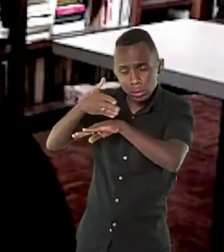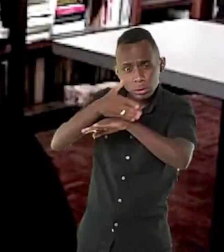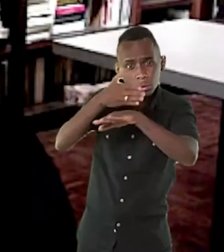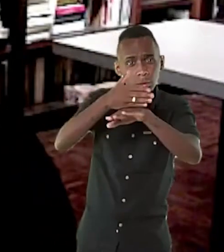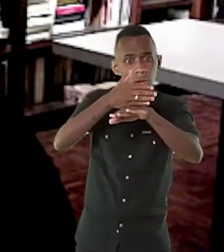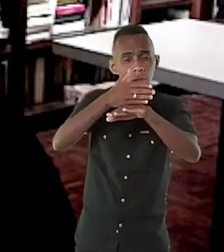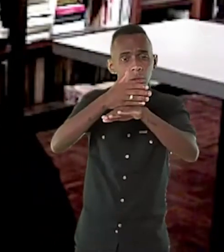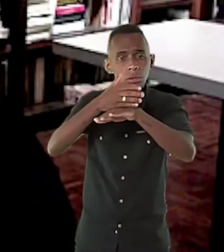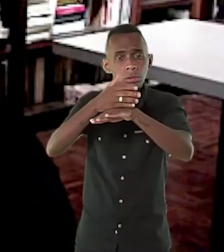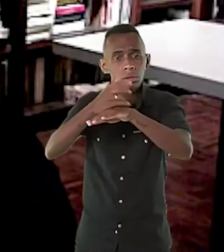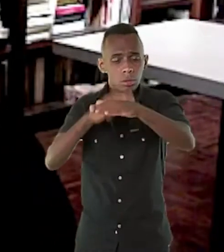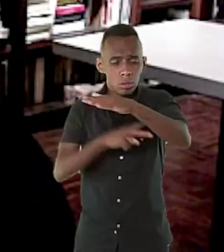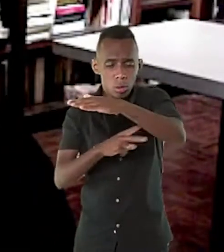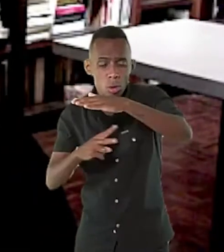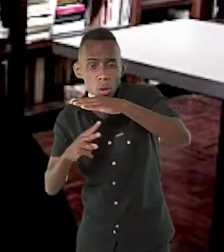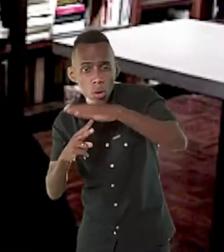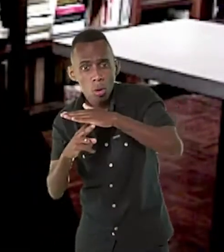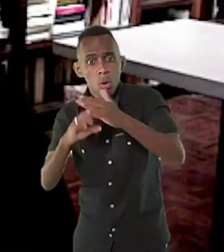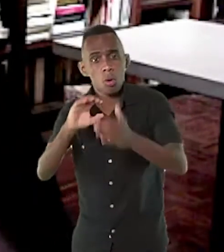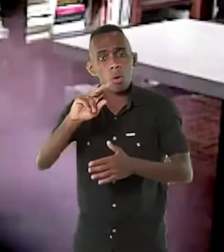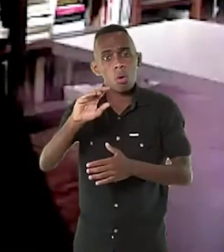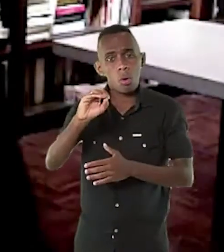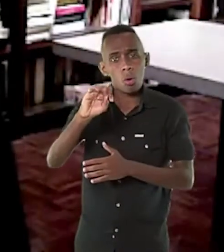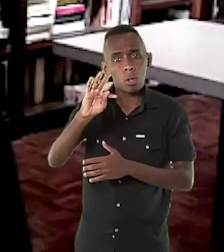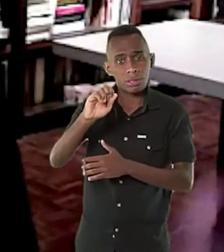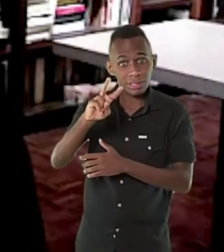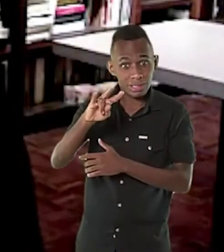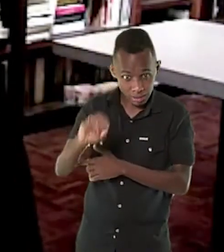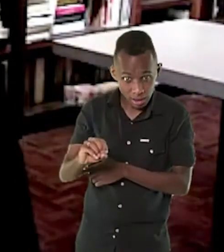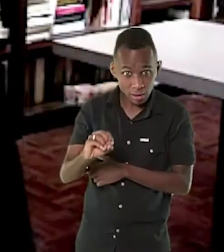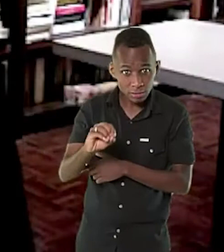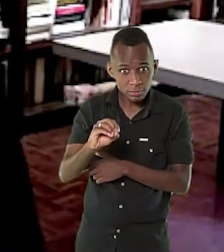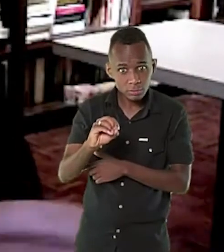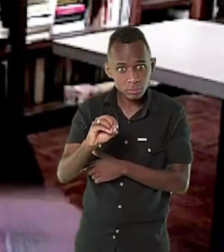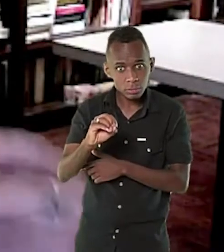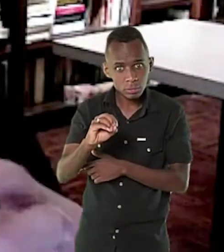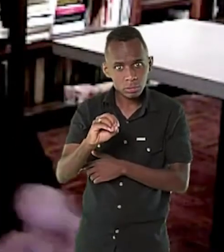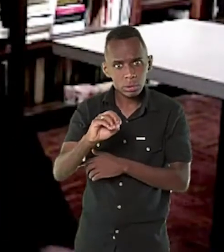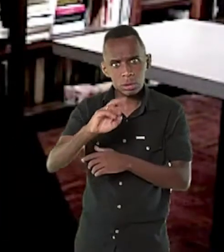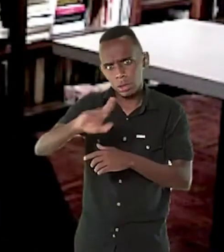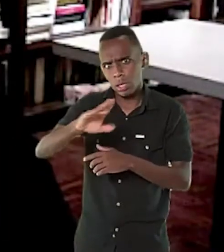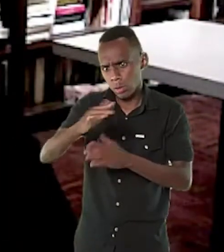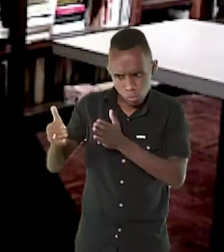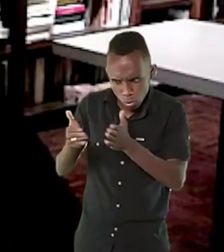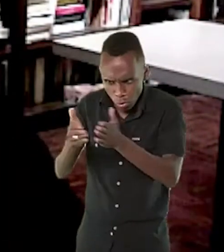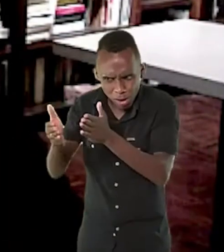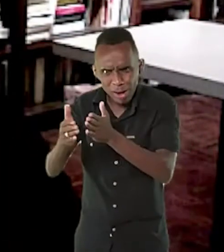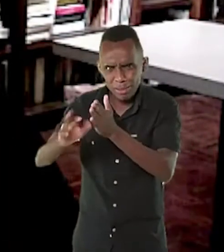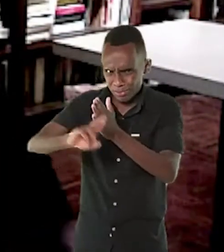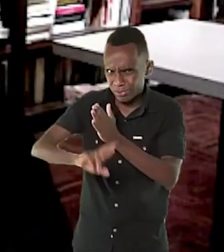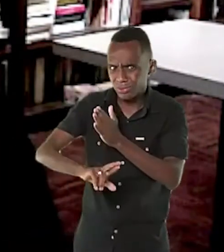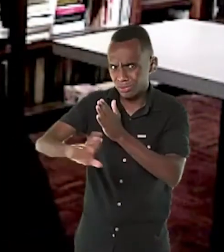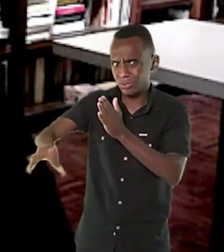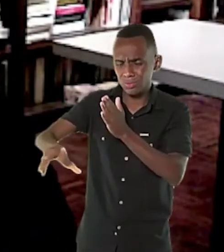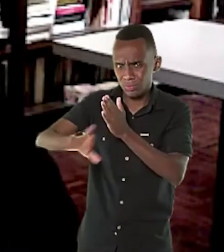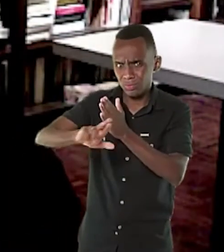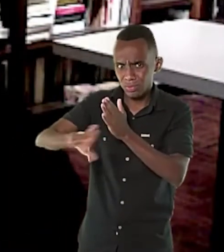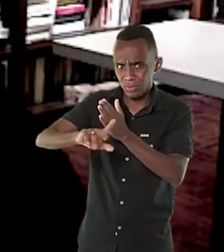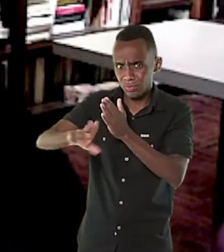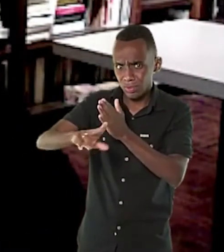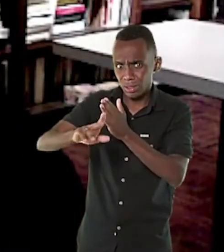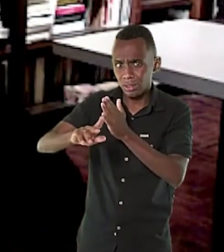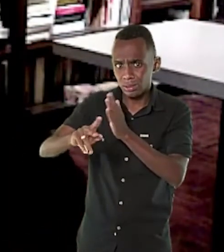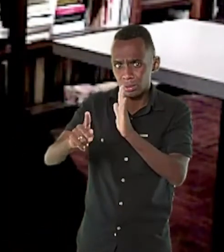ponte Otávio Frias Filho, que é um roteiro totalmente fora do